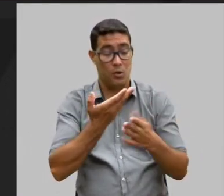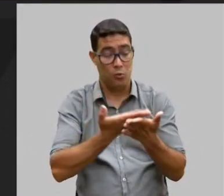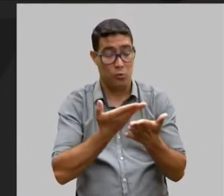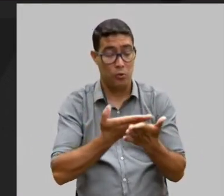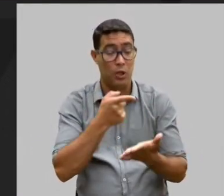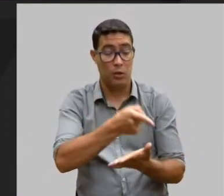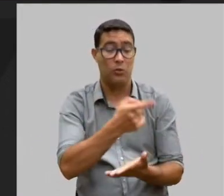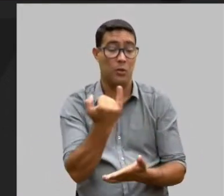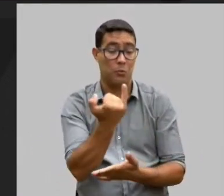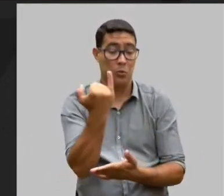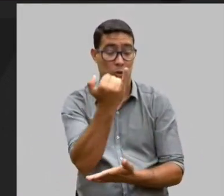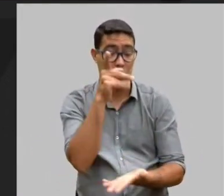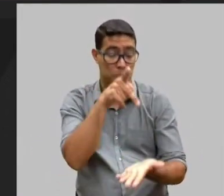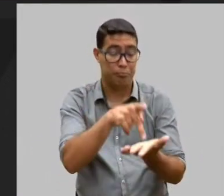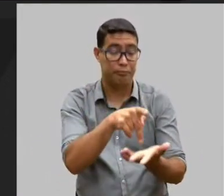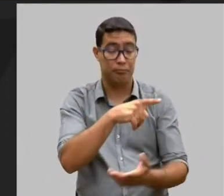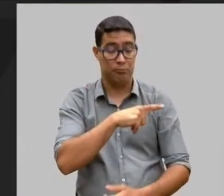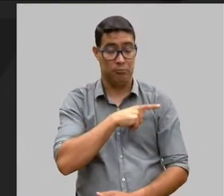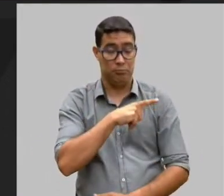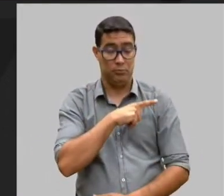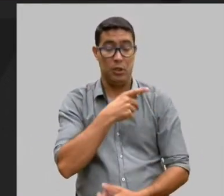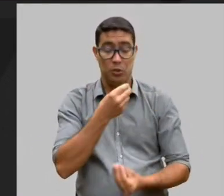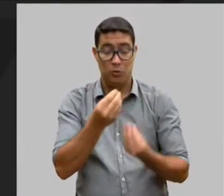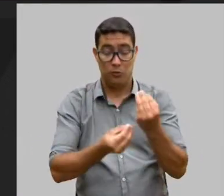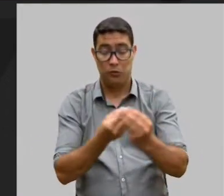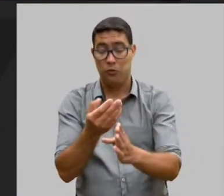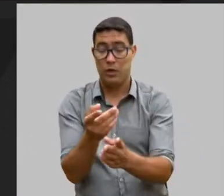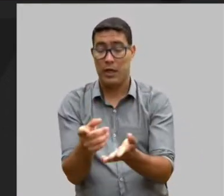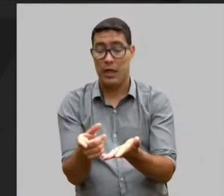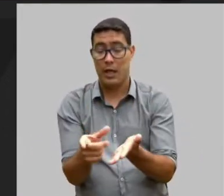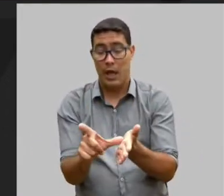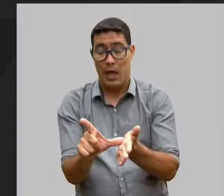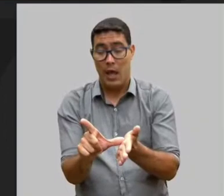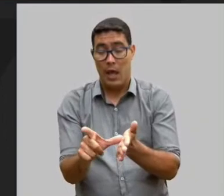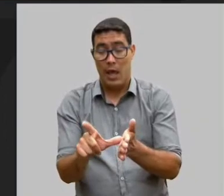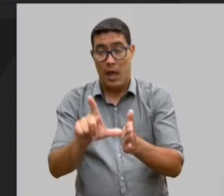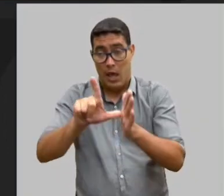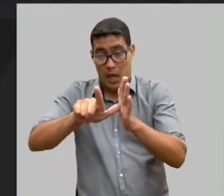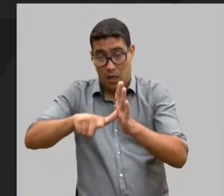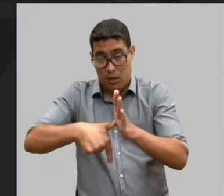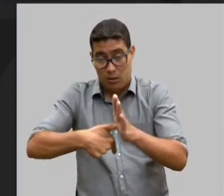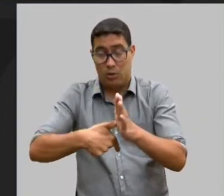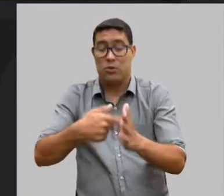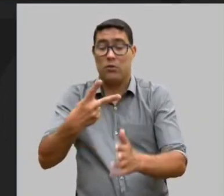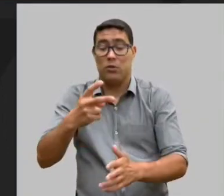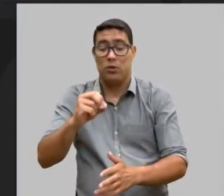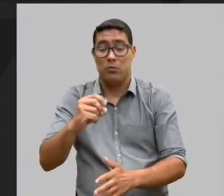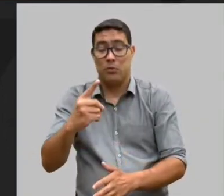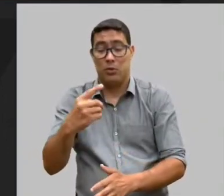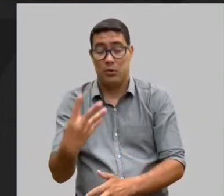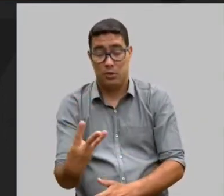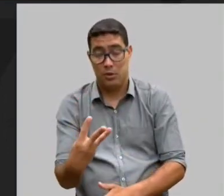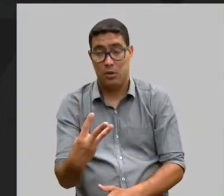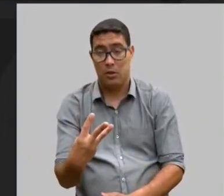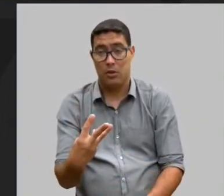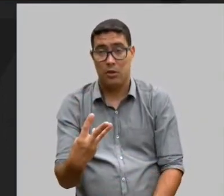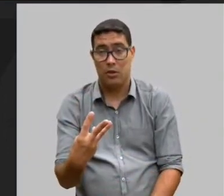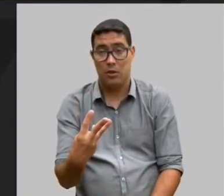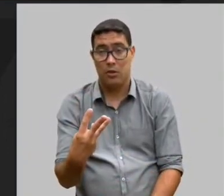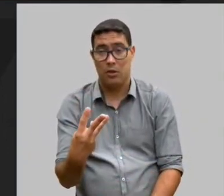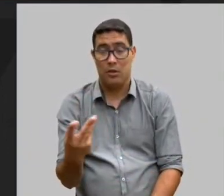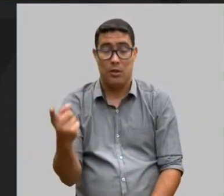e e e e como foi retroativa 2013 a lei 156 2015 e